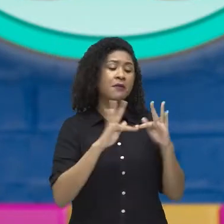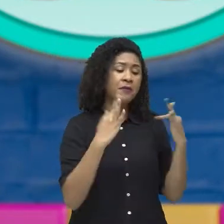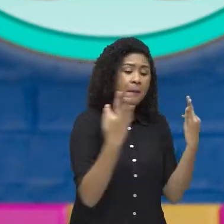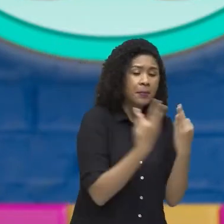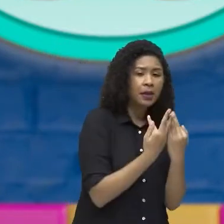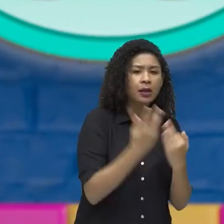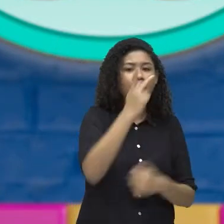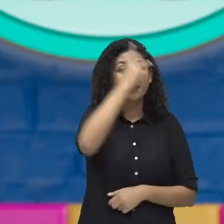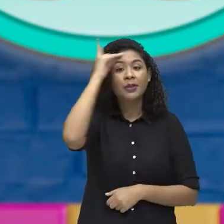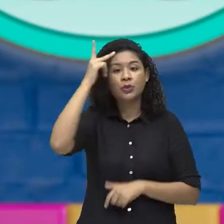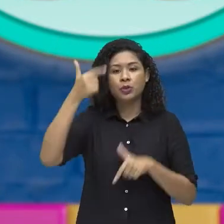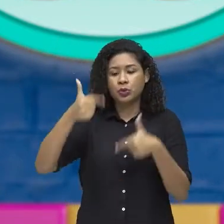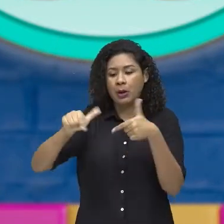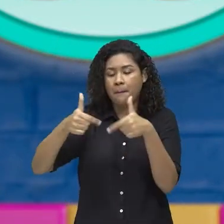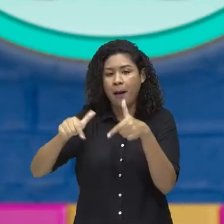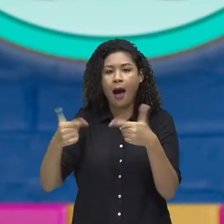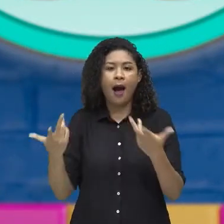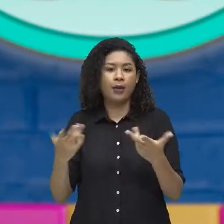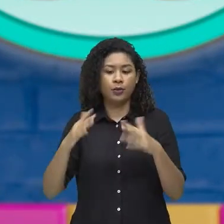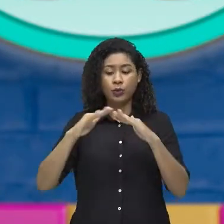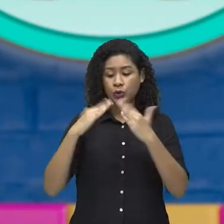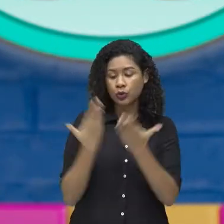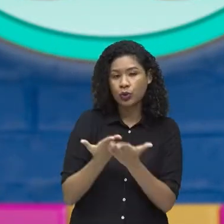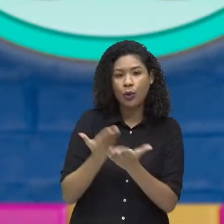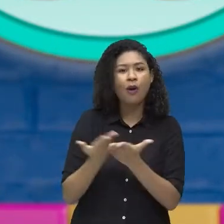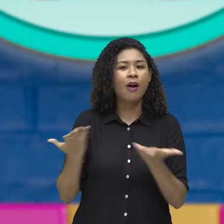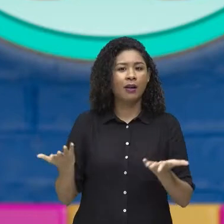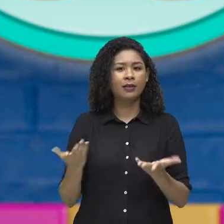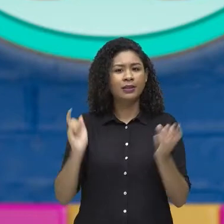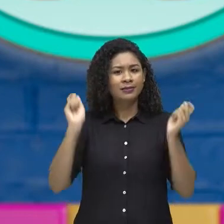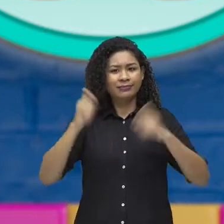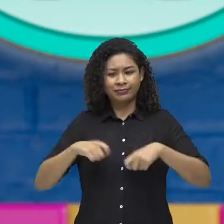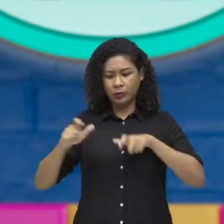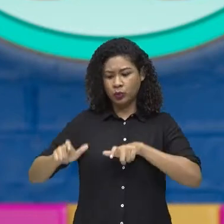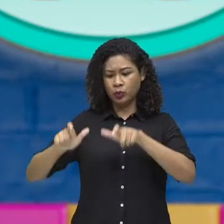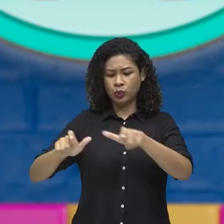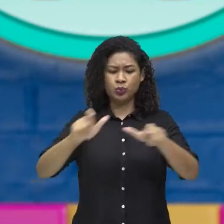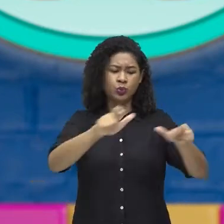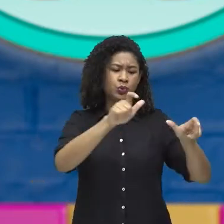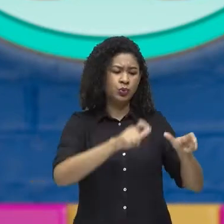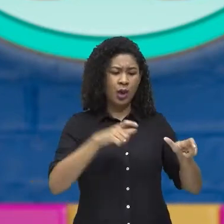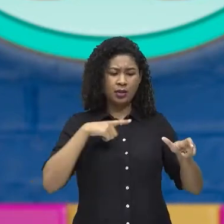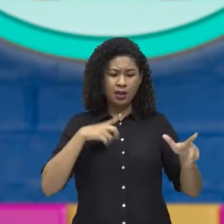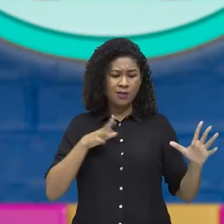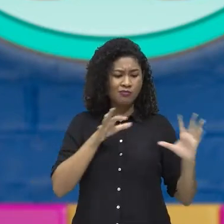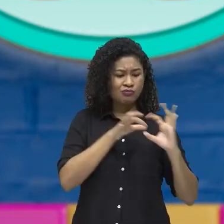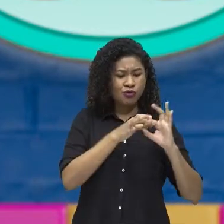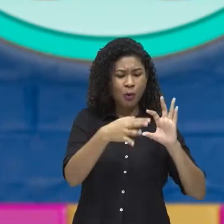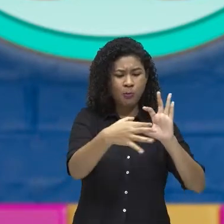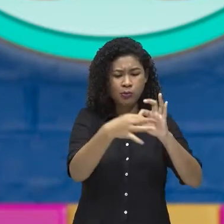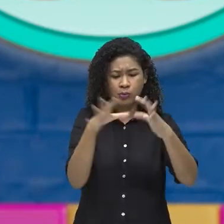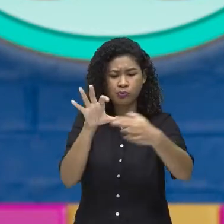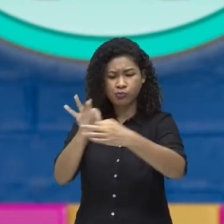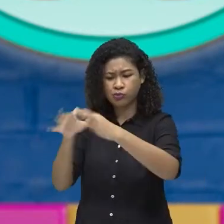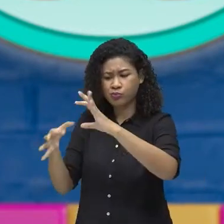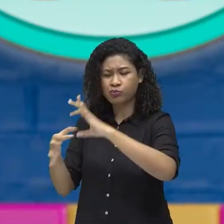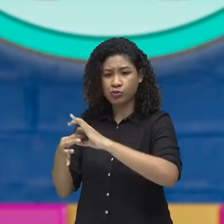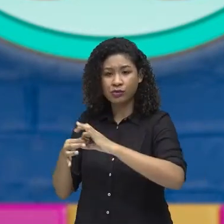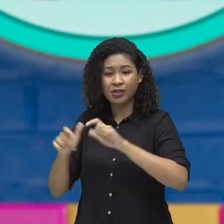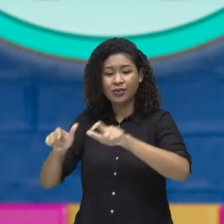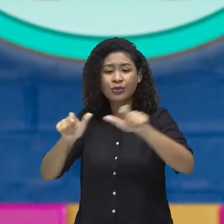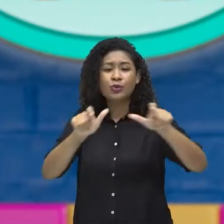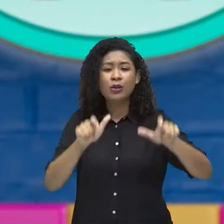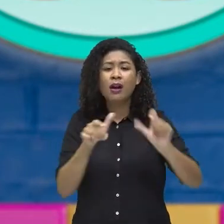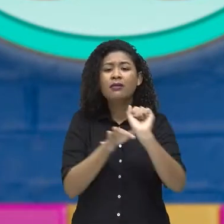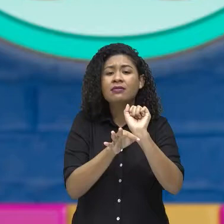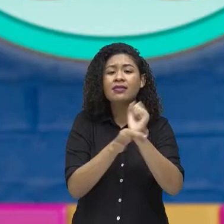do trabalho, as pessoas da escola, então a gente vai fazendo um grande vínculo de expressões de sentimento, de locais seguros, onde a